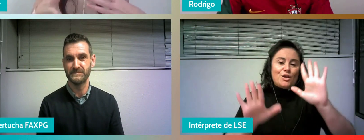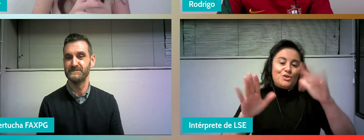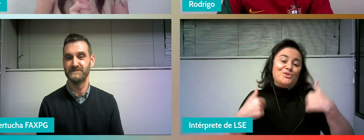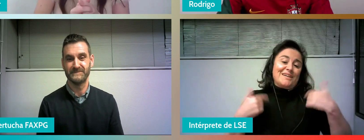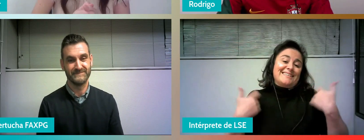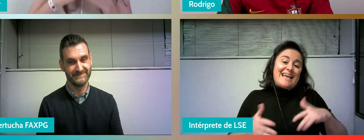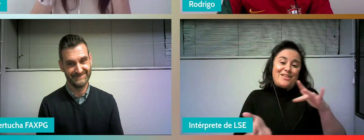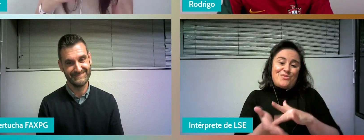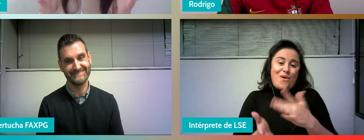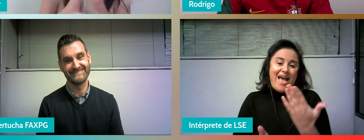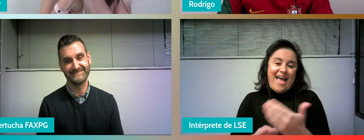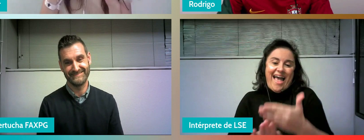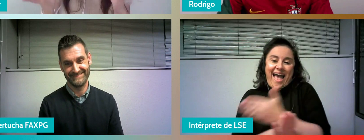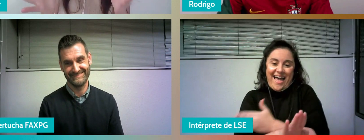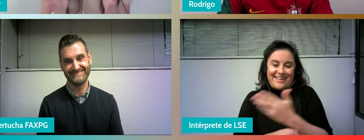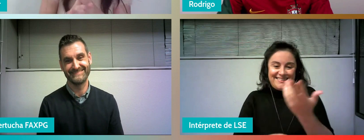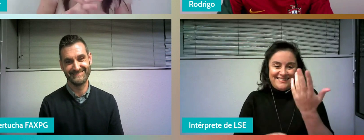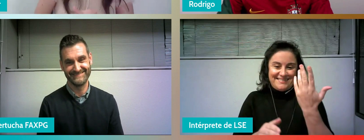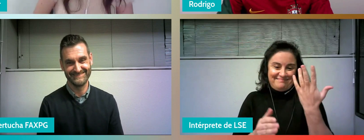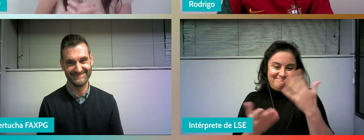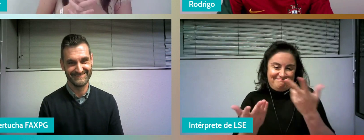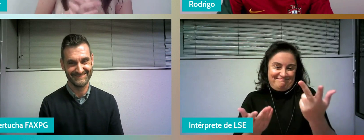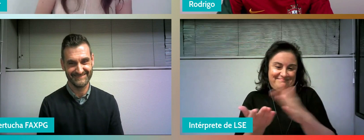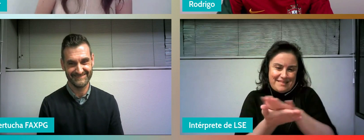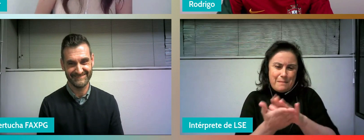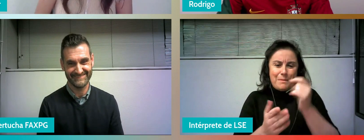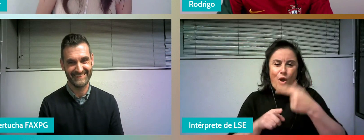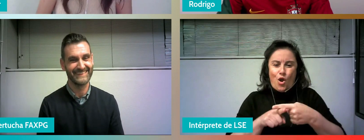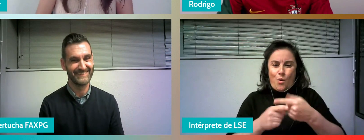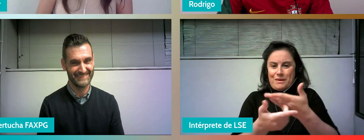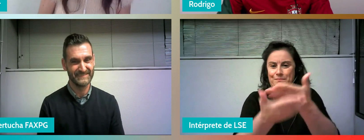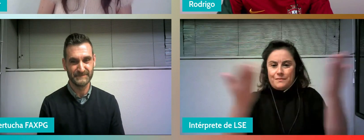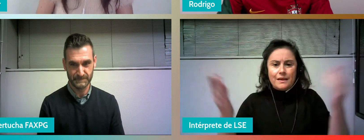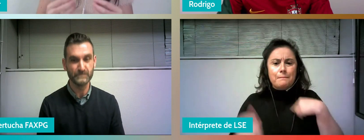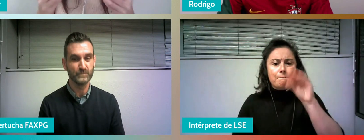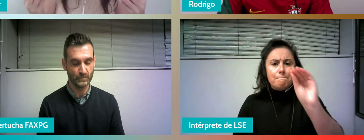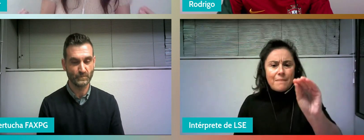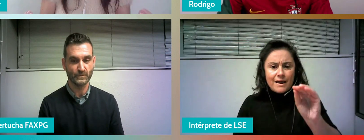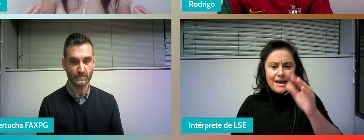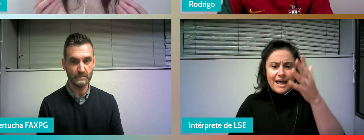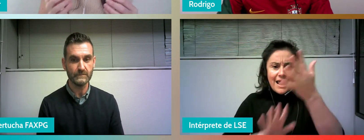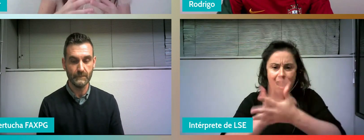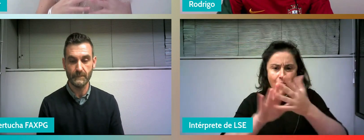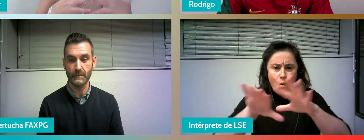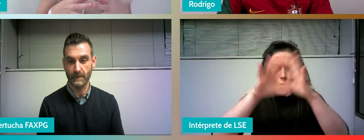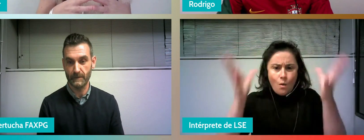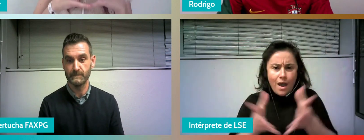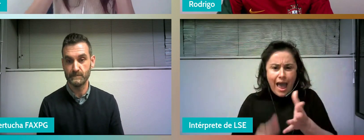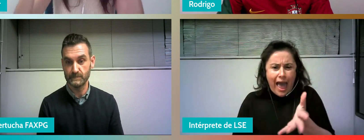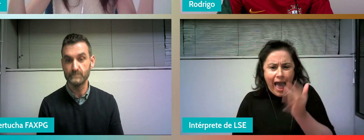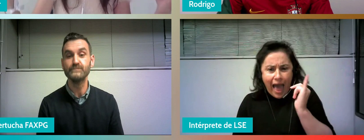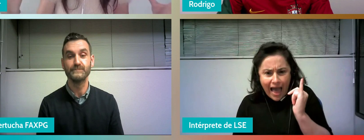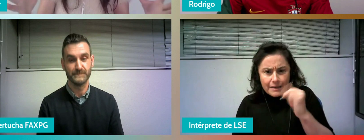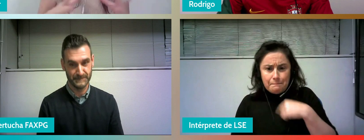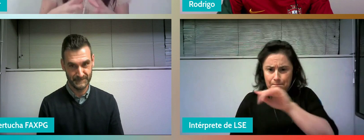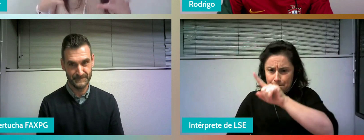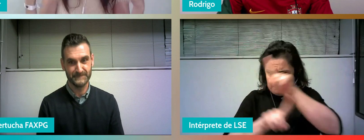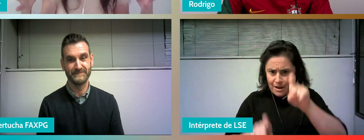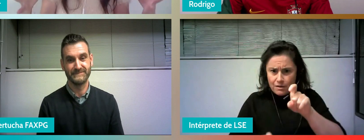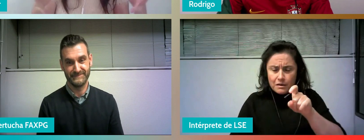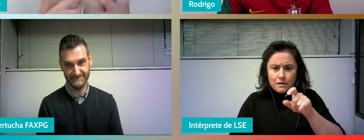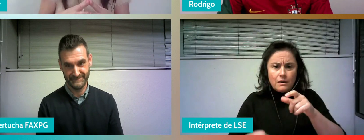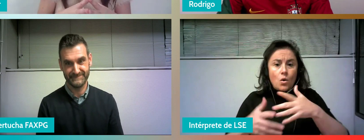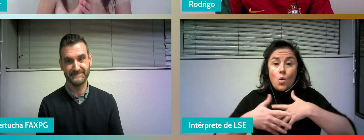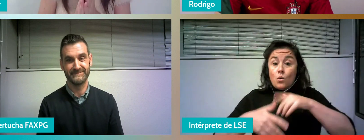xa falamos previamente, pero bueno, para que todo o mundo saiba. Hai unha lingua de signos universal. Todos nos podemos entender en